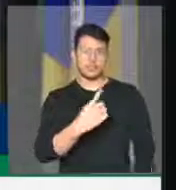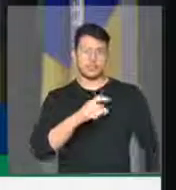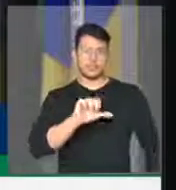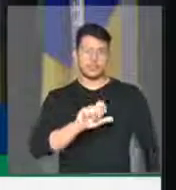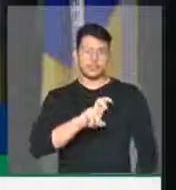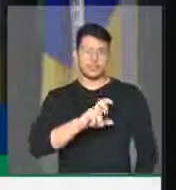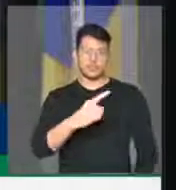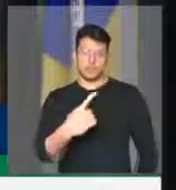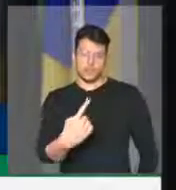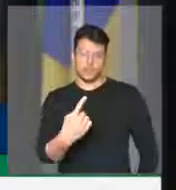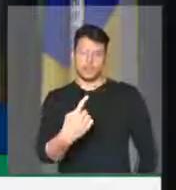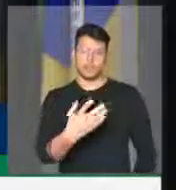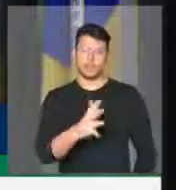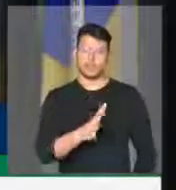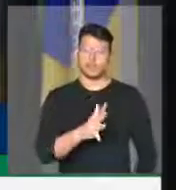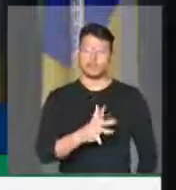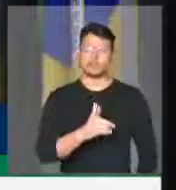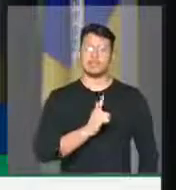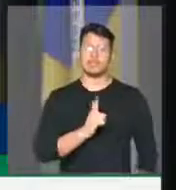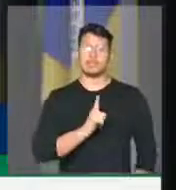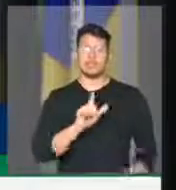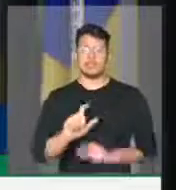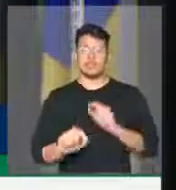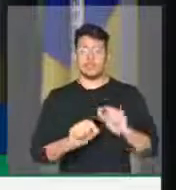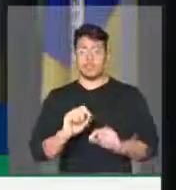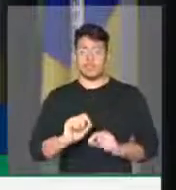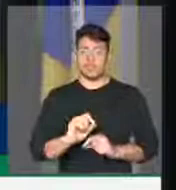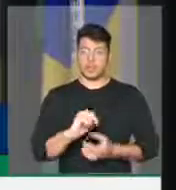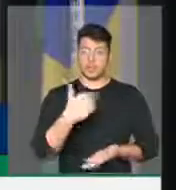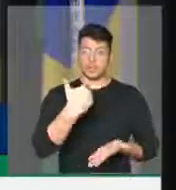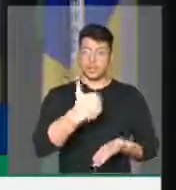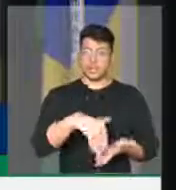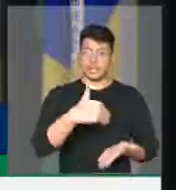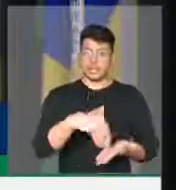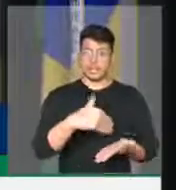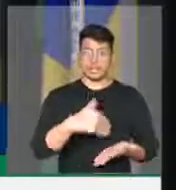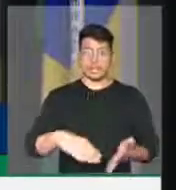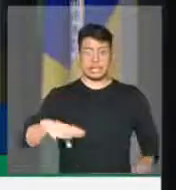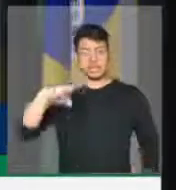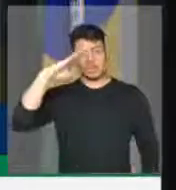a 52, salvo engano, com o secretário de Estado de Enarchesson,